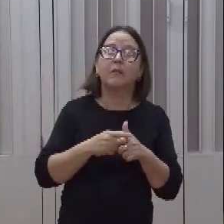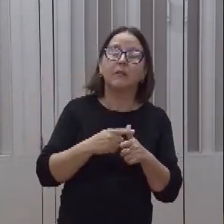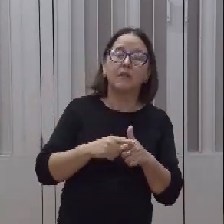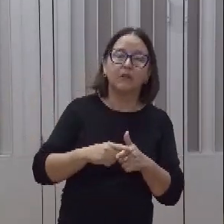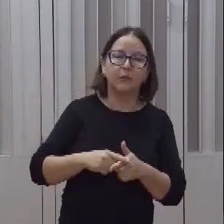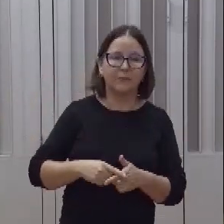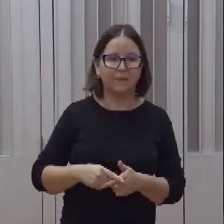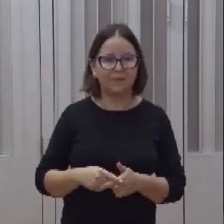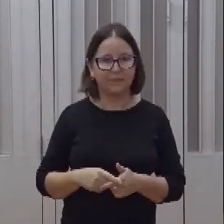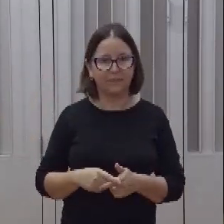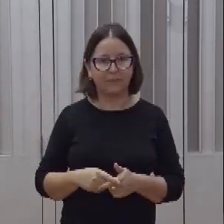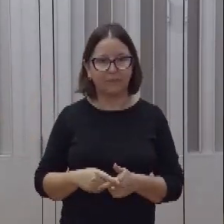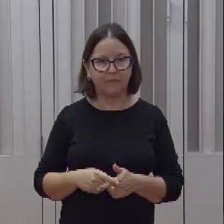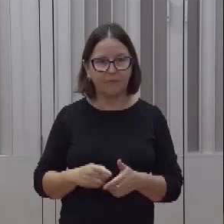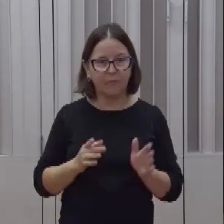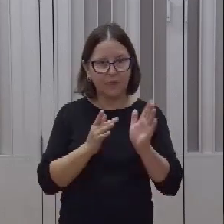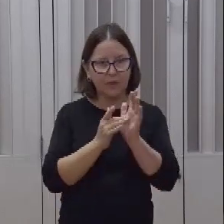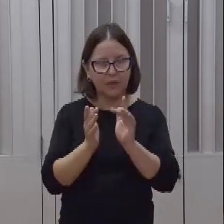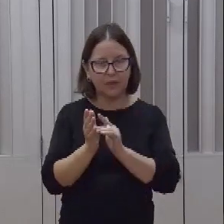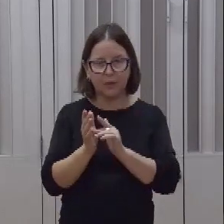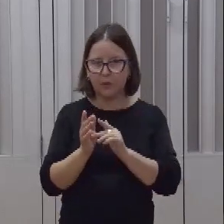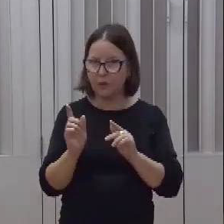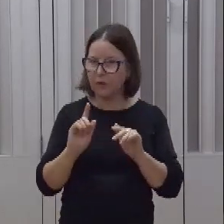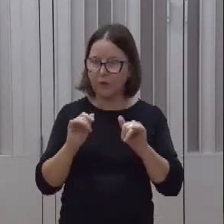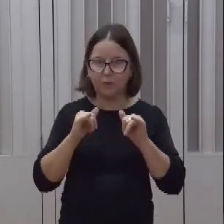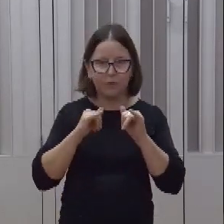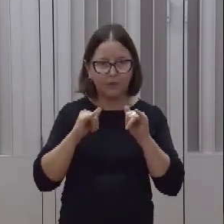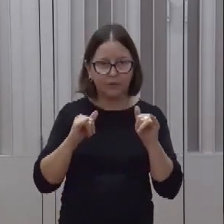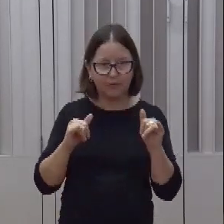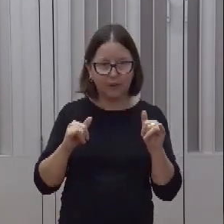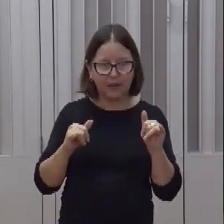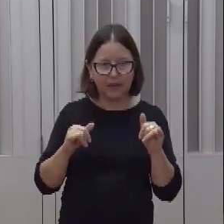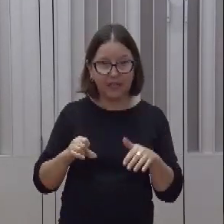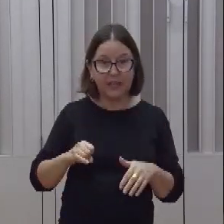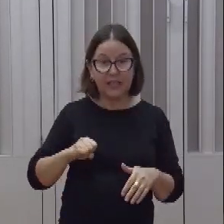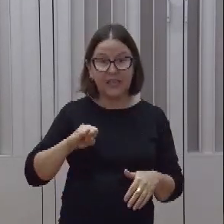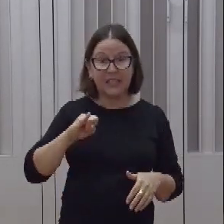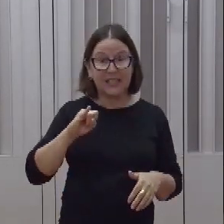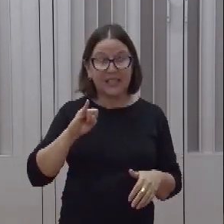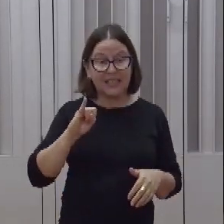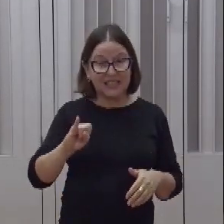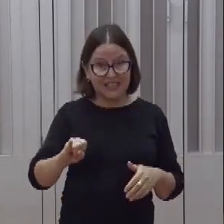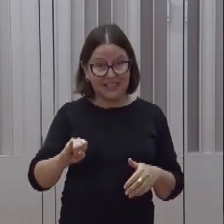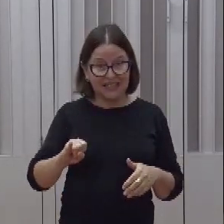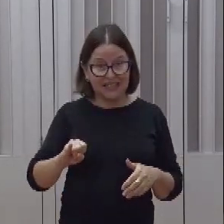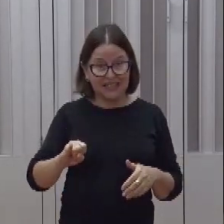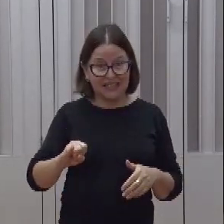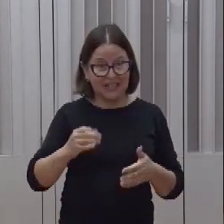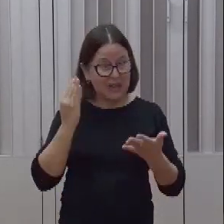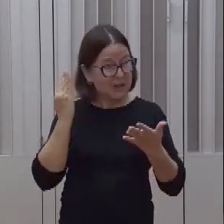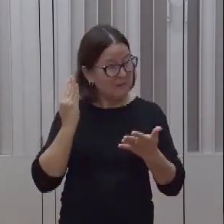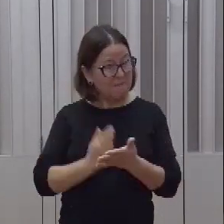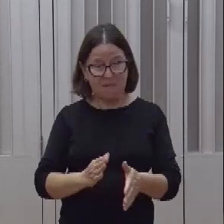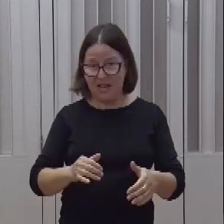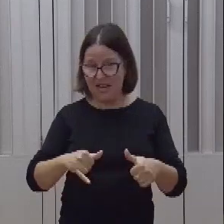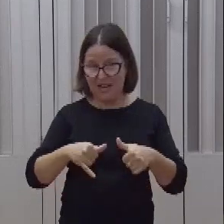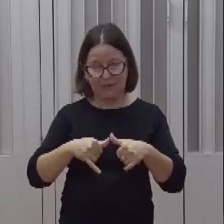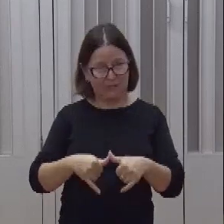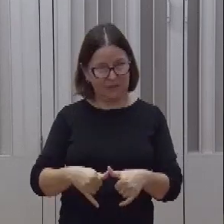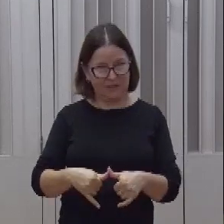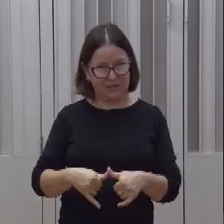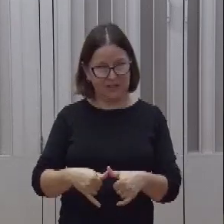Jesus não diz, observe, que se deixarmos de permanecer nele, seremos